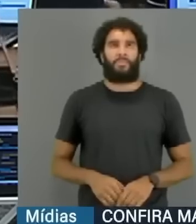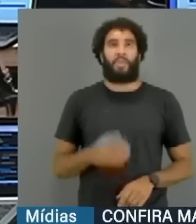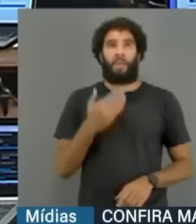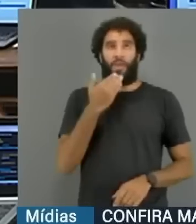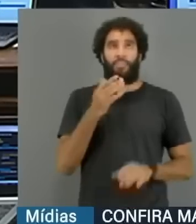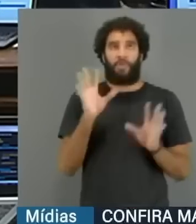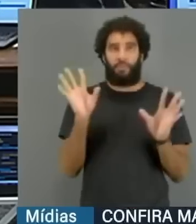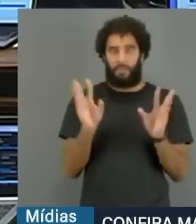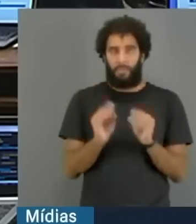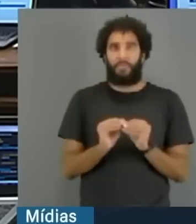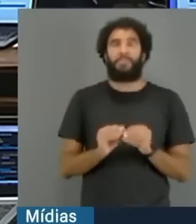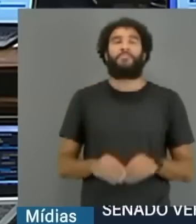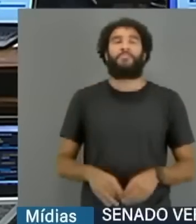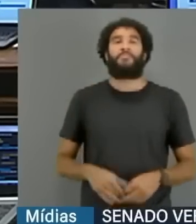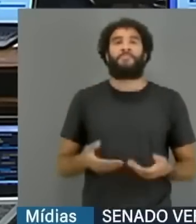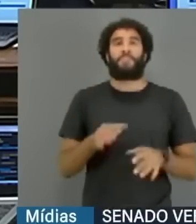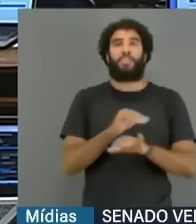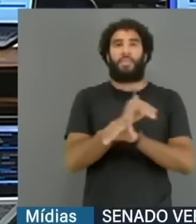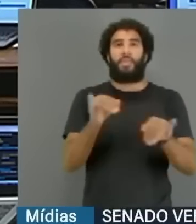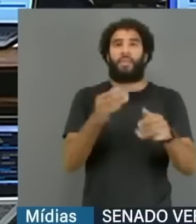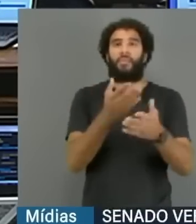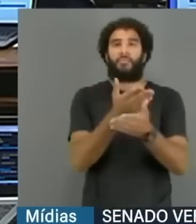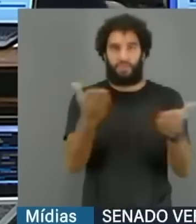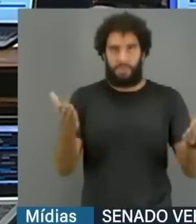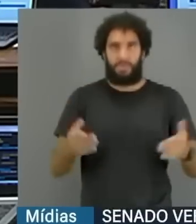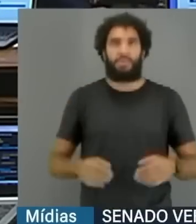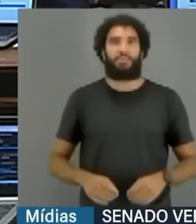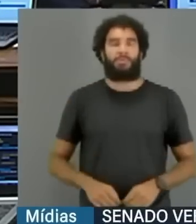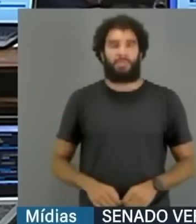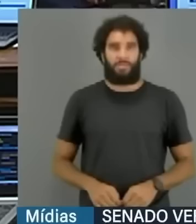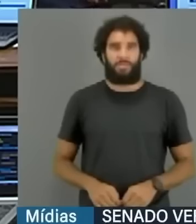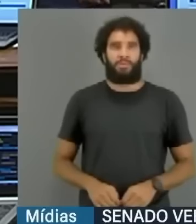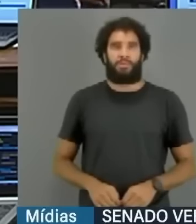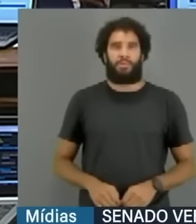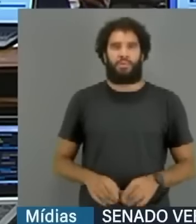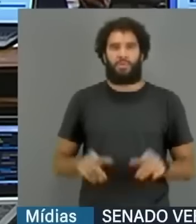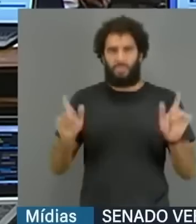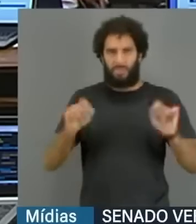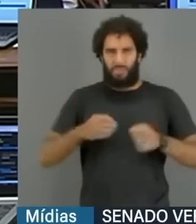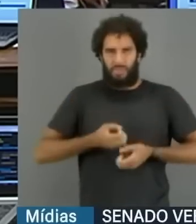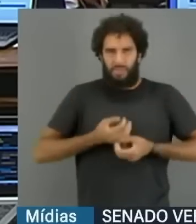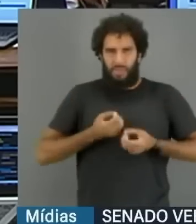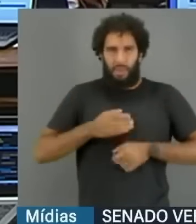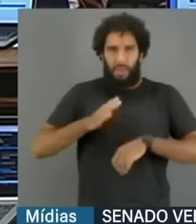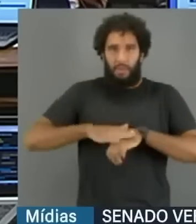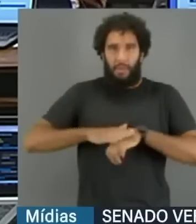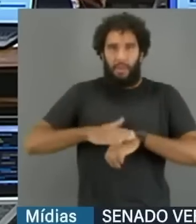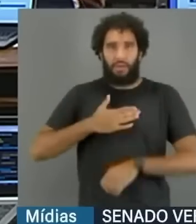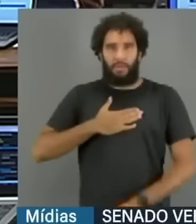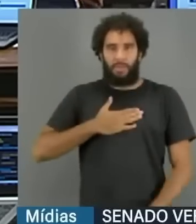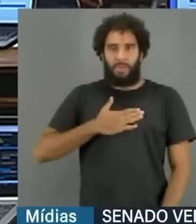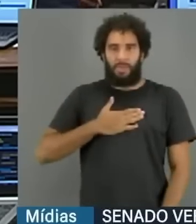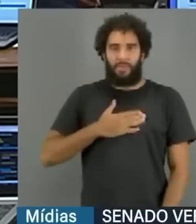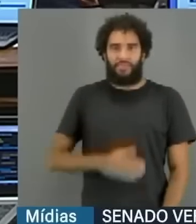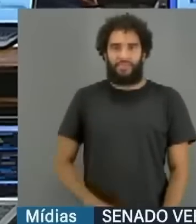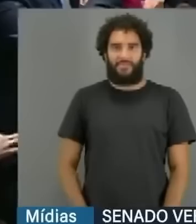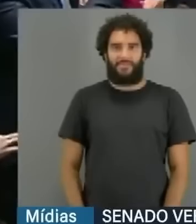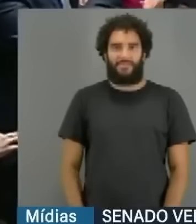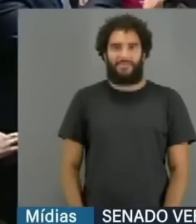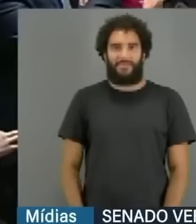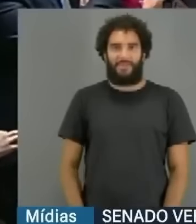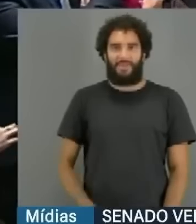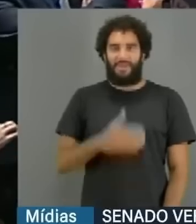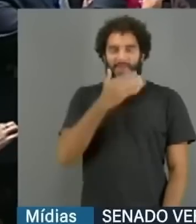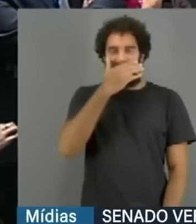Vamos concluir a minha fala. Eu quero dizer aos senhores o seguinte. Me permitam falar um pouco de mim. Eu sou uma pessoa que desde